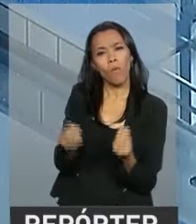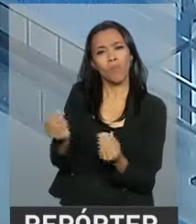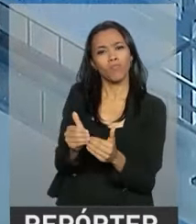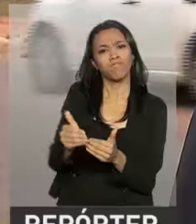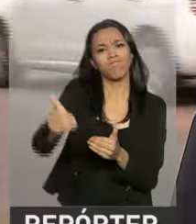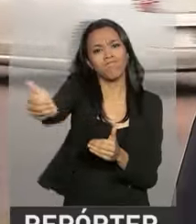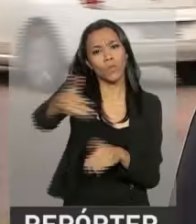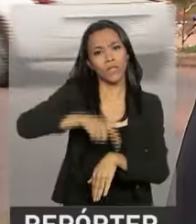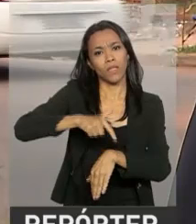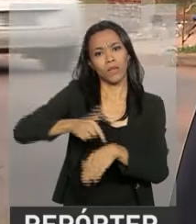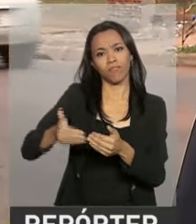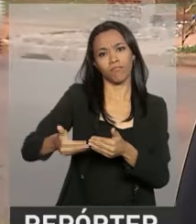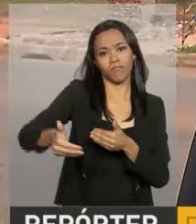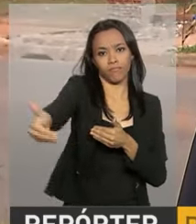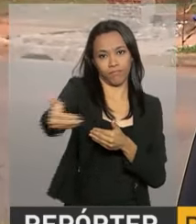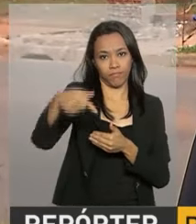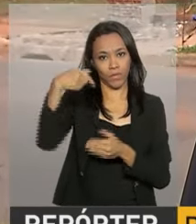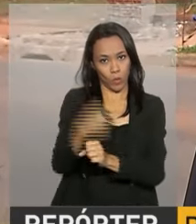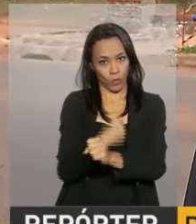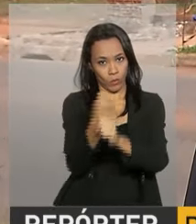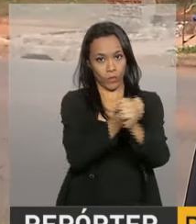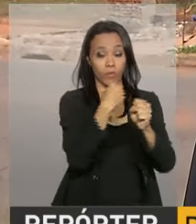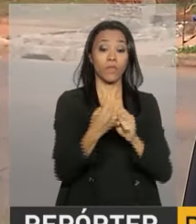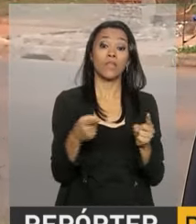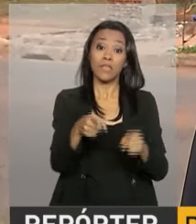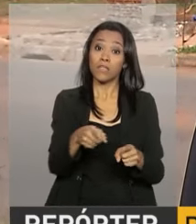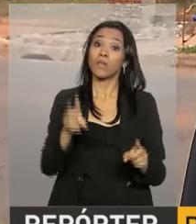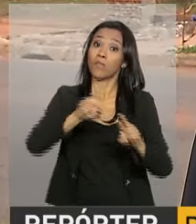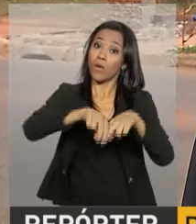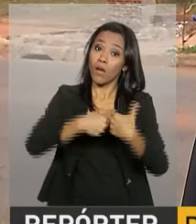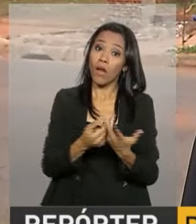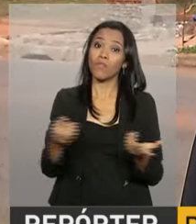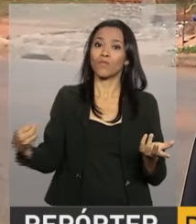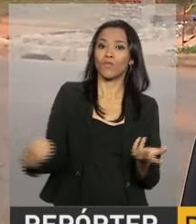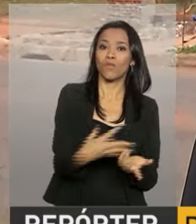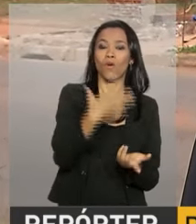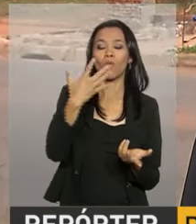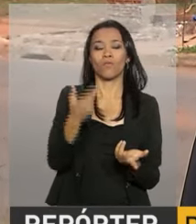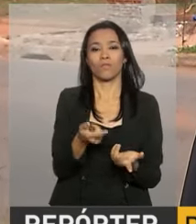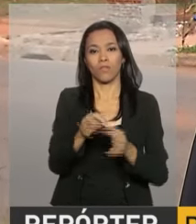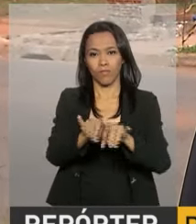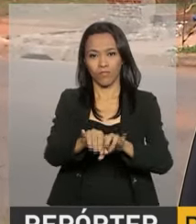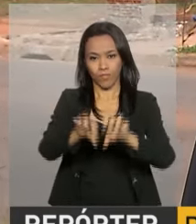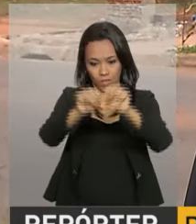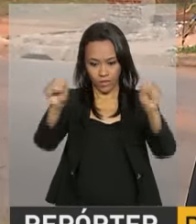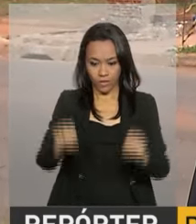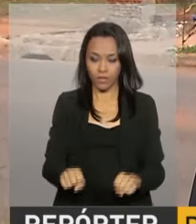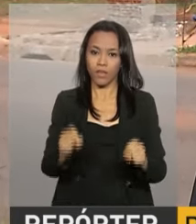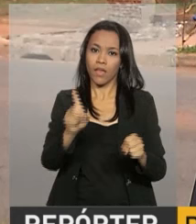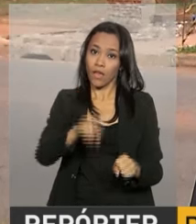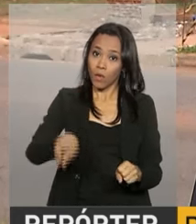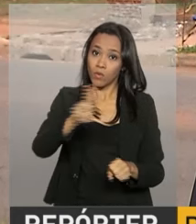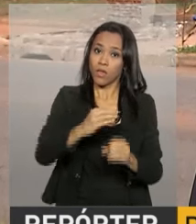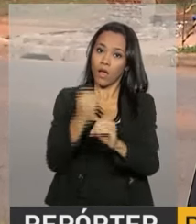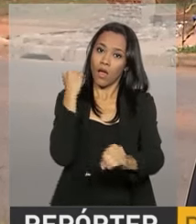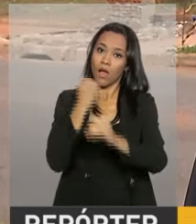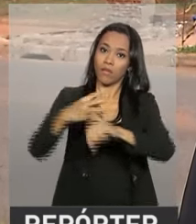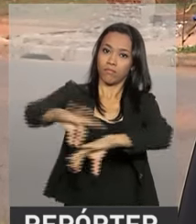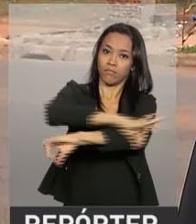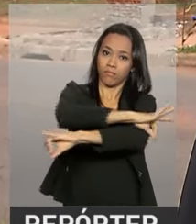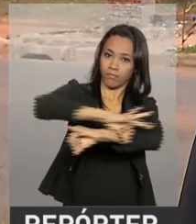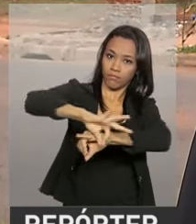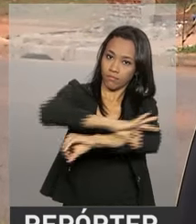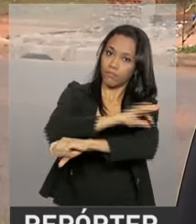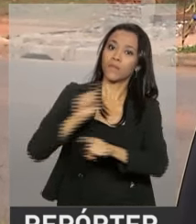edifício tudo isso é possível graças a avançados programas de computador que são utilizados tanto pela arquitetura quanto pela